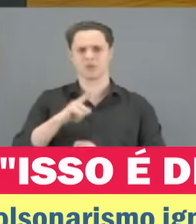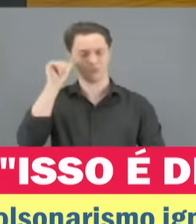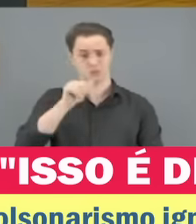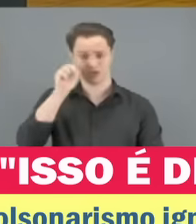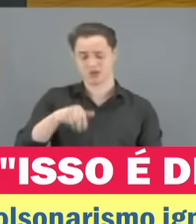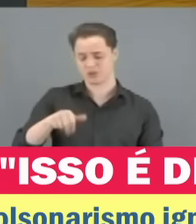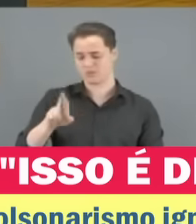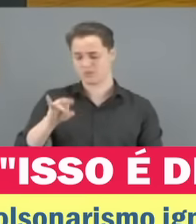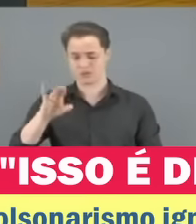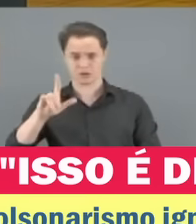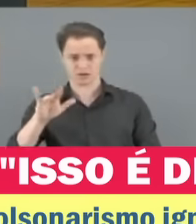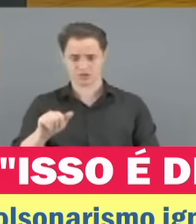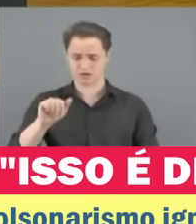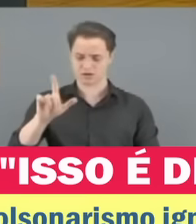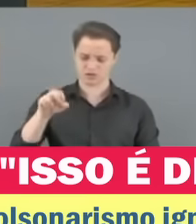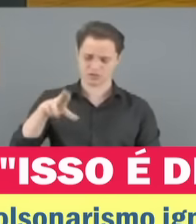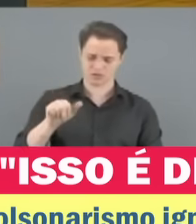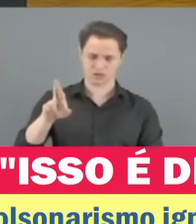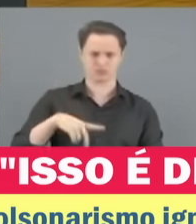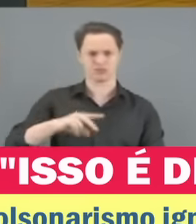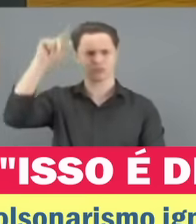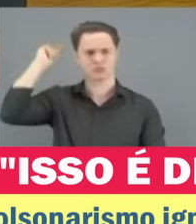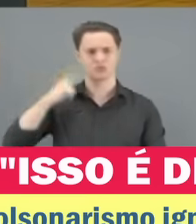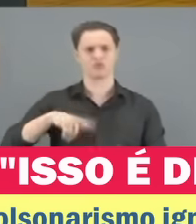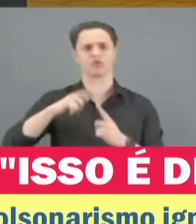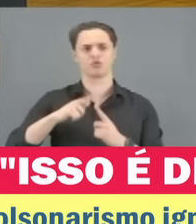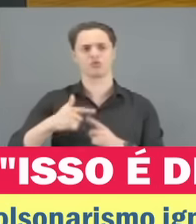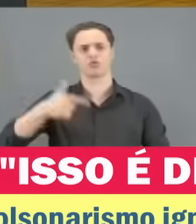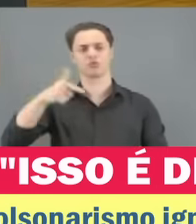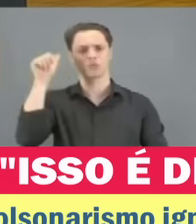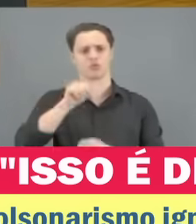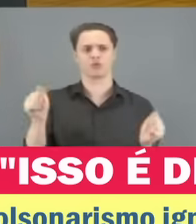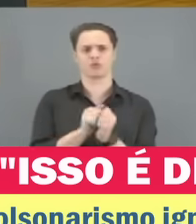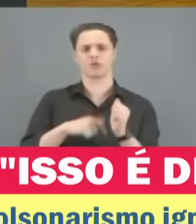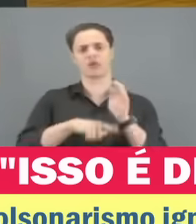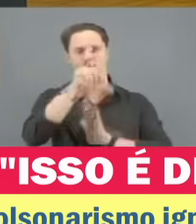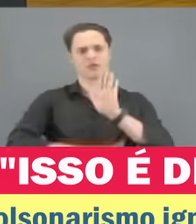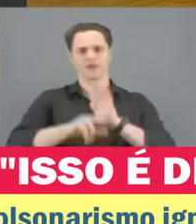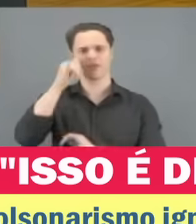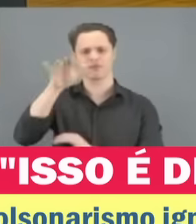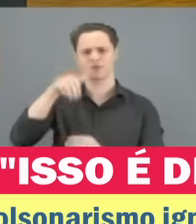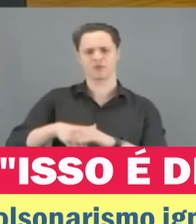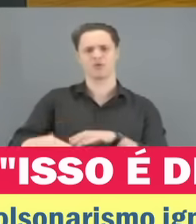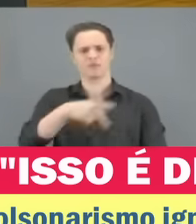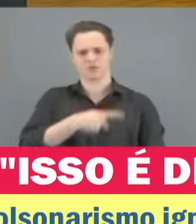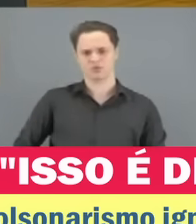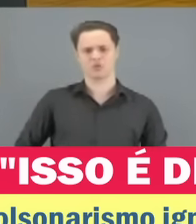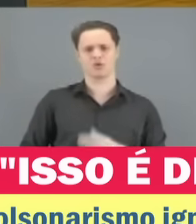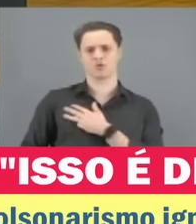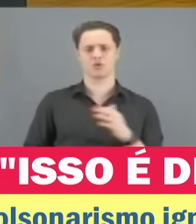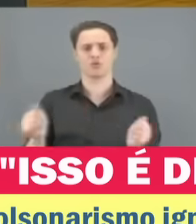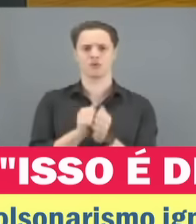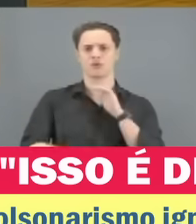é aquela que estava lá desde o segundo turno com uma linha, com o Anderson Torres, com uma lista para evitar a votação do presidente Lula do povo nordestino.